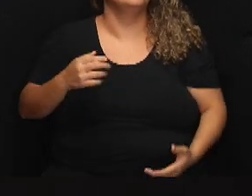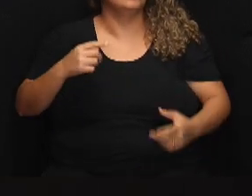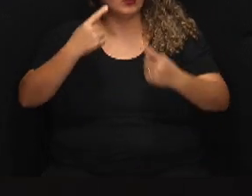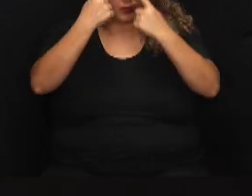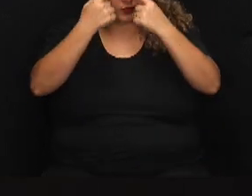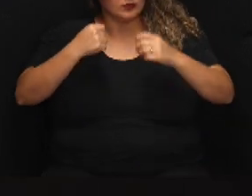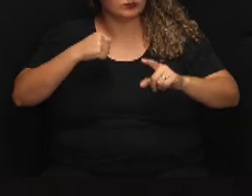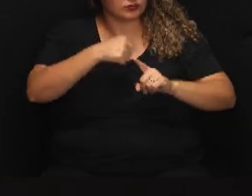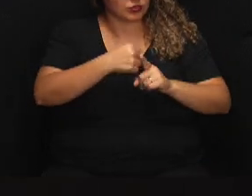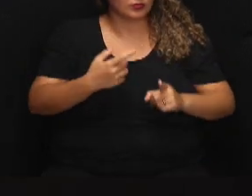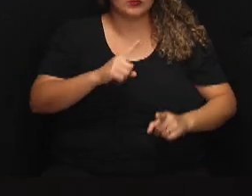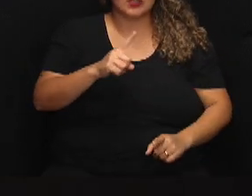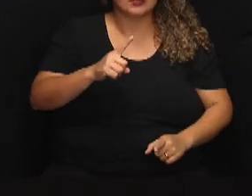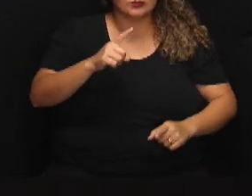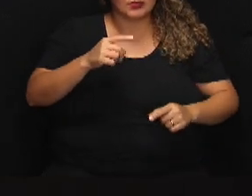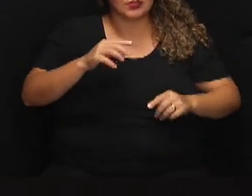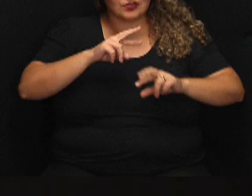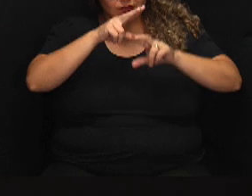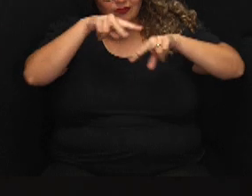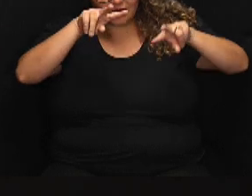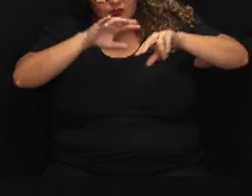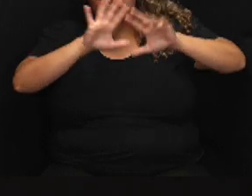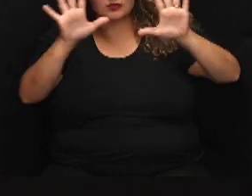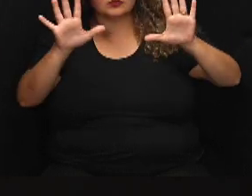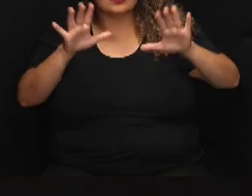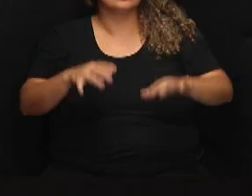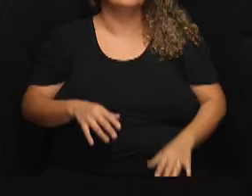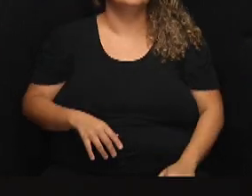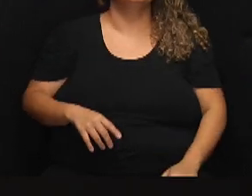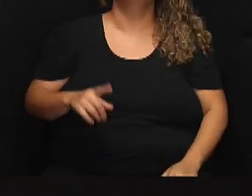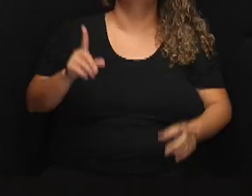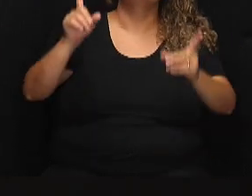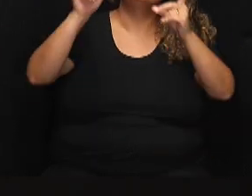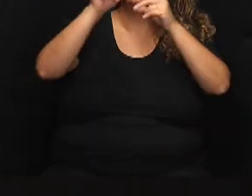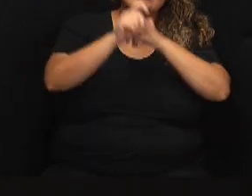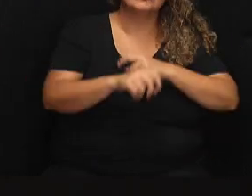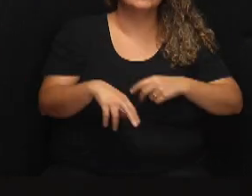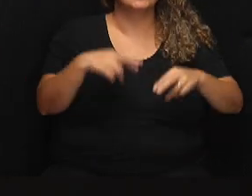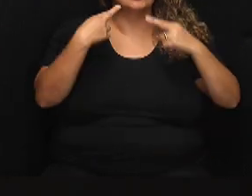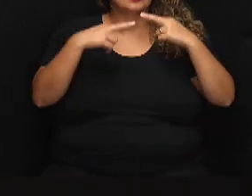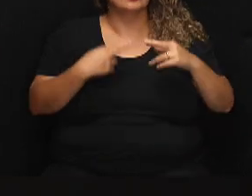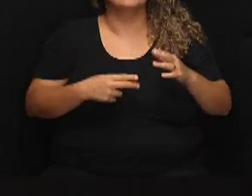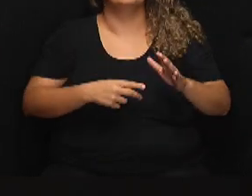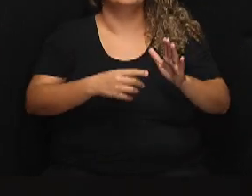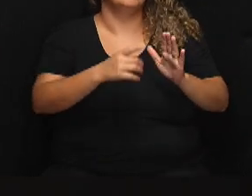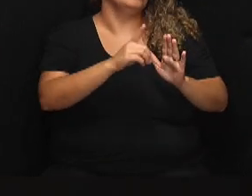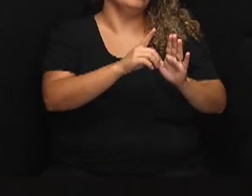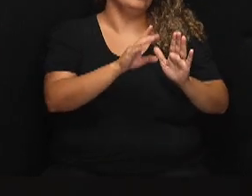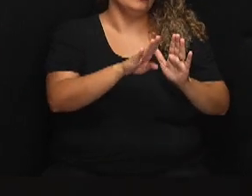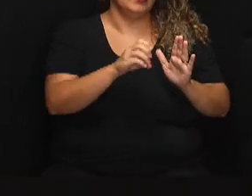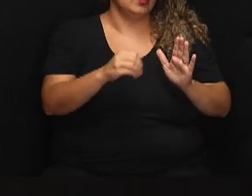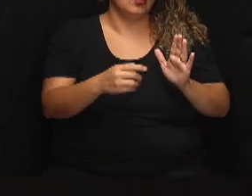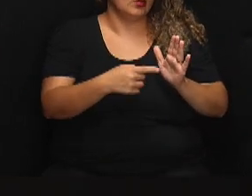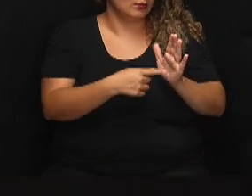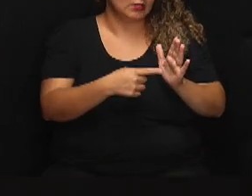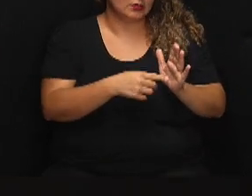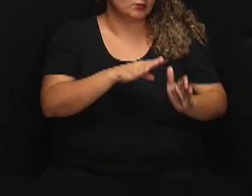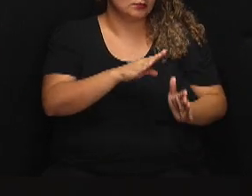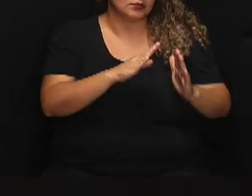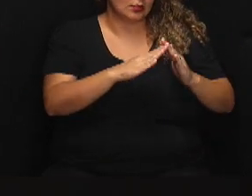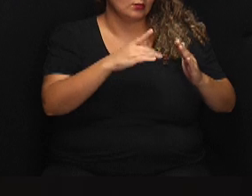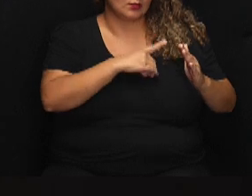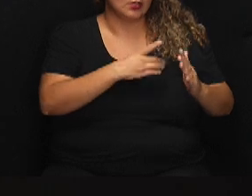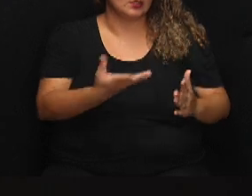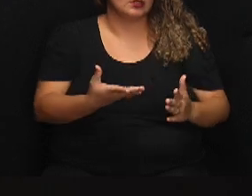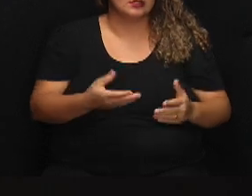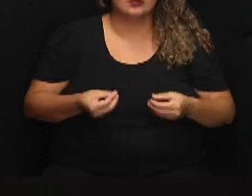mas que não deixam marcas visíveis, reclamam da dificuldade de realizar um boletim de ocorrência. Então, por isso que é tão importante a gente ter uma comissão que possa oferecer